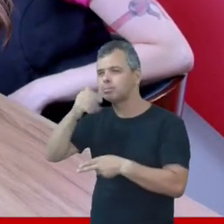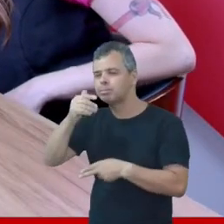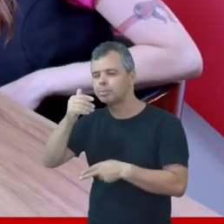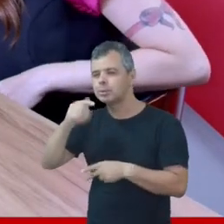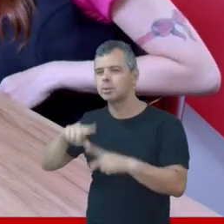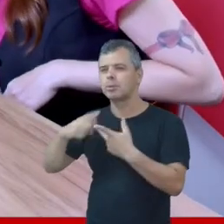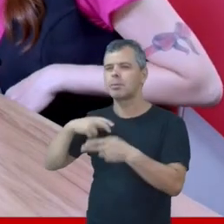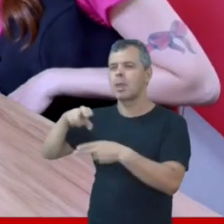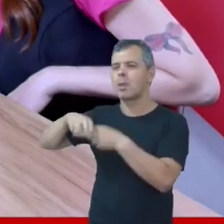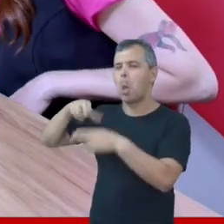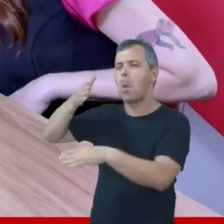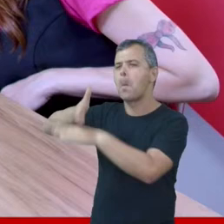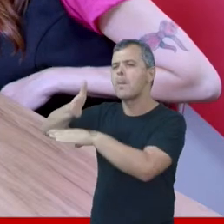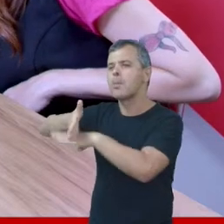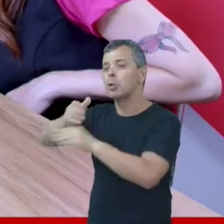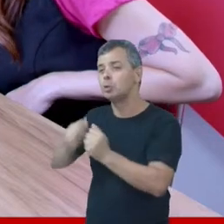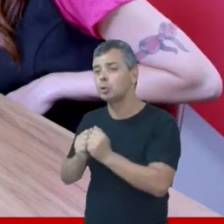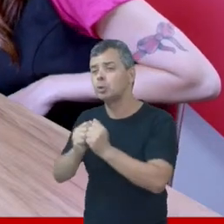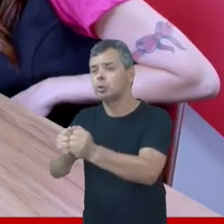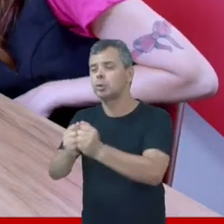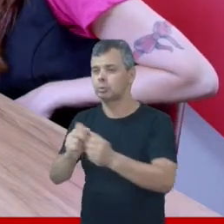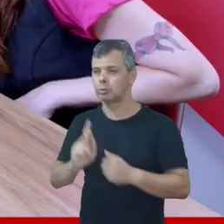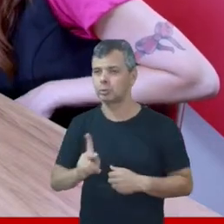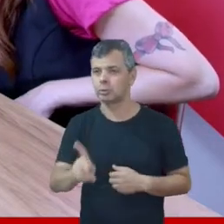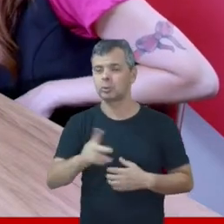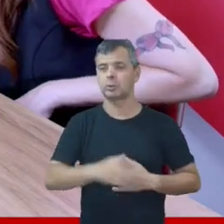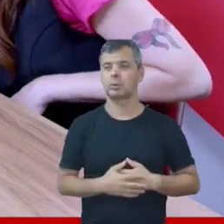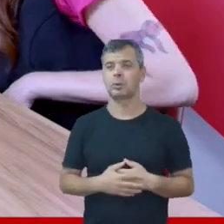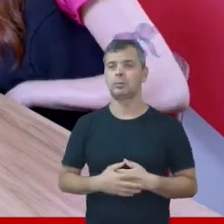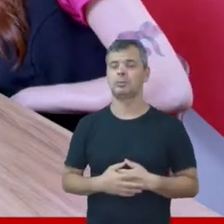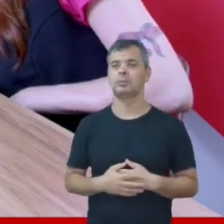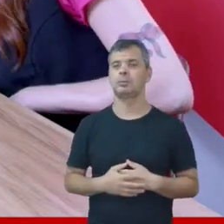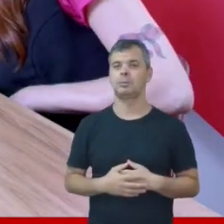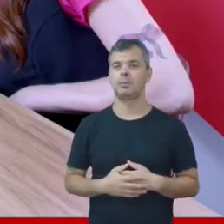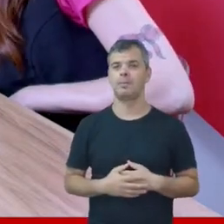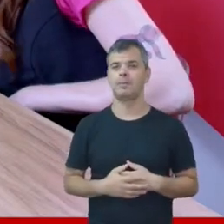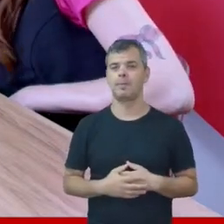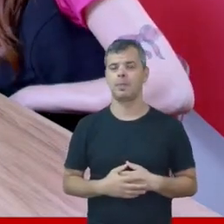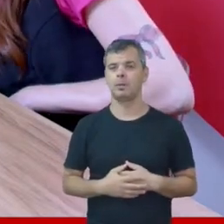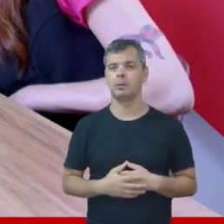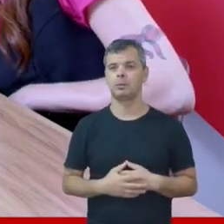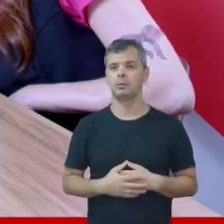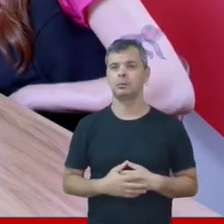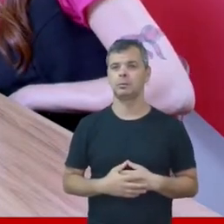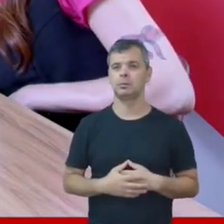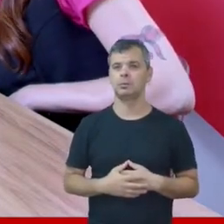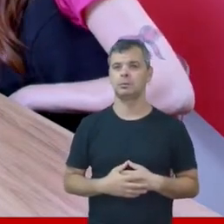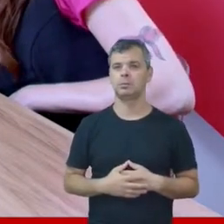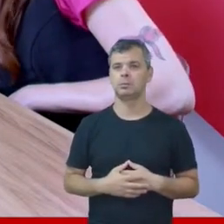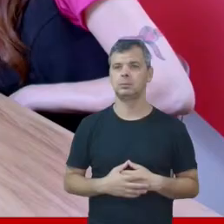sua cadeirinha, participando conosco, como sempre. Próximo.